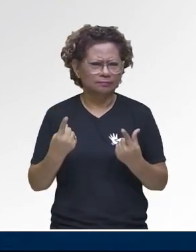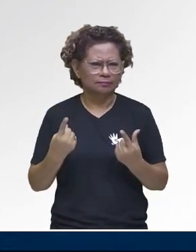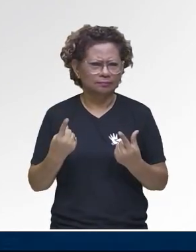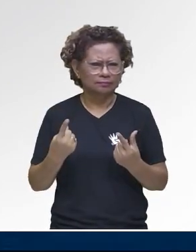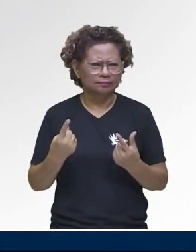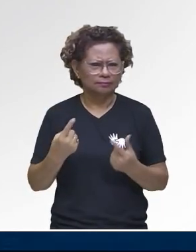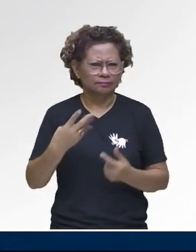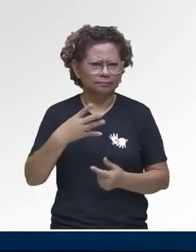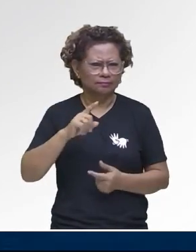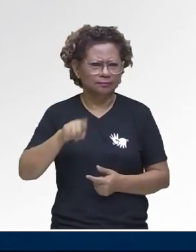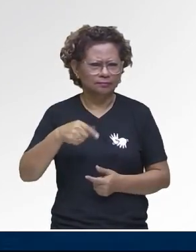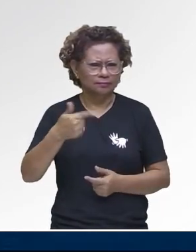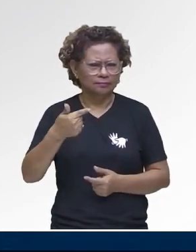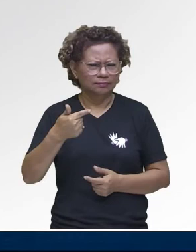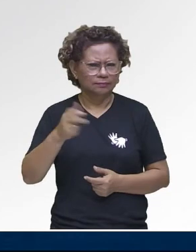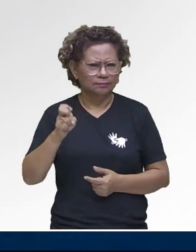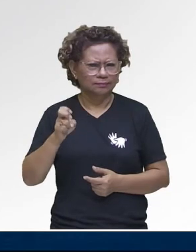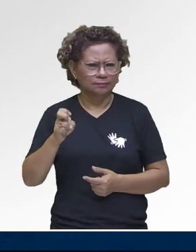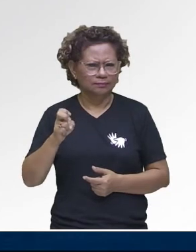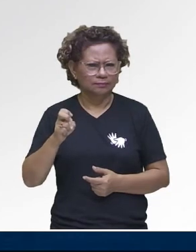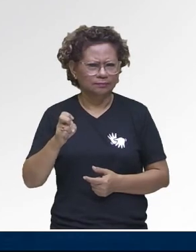têm juntas?